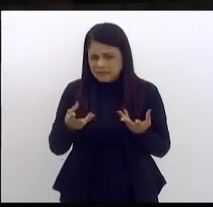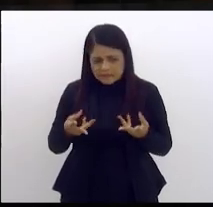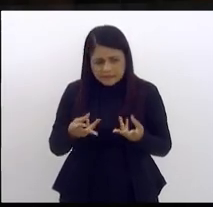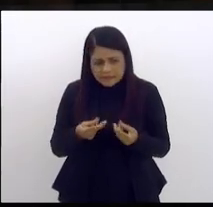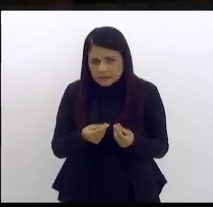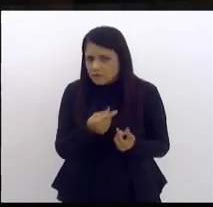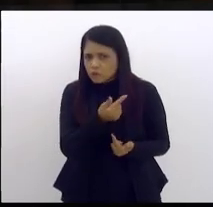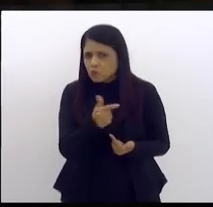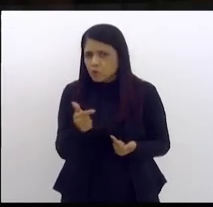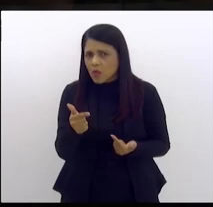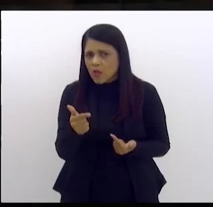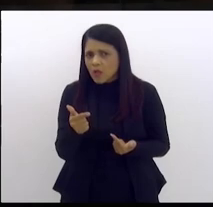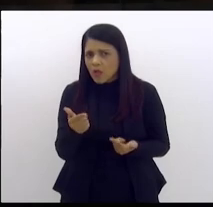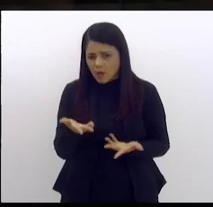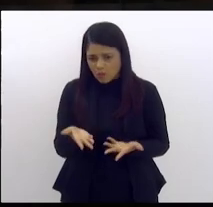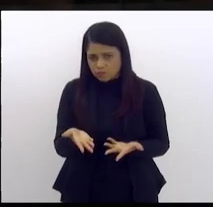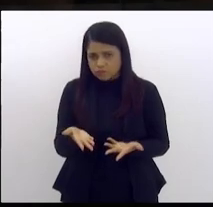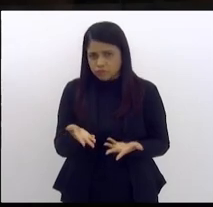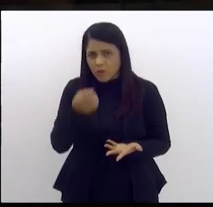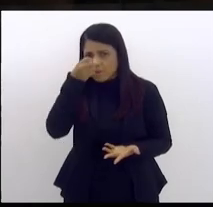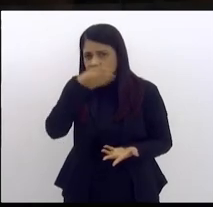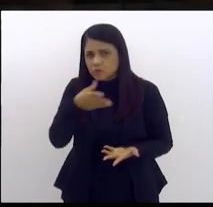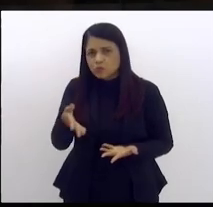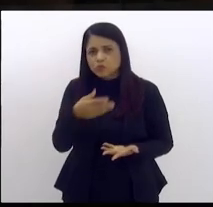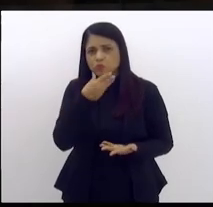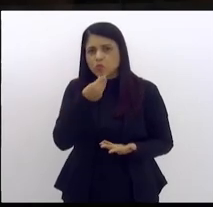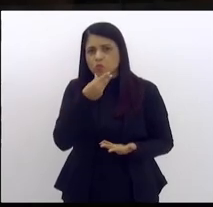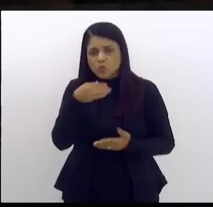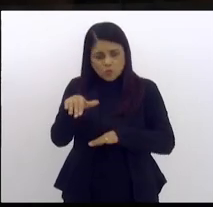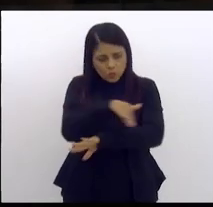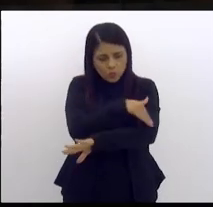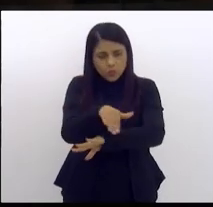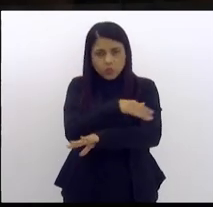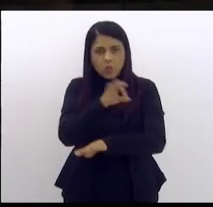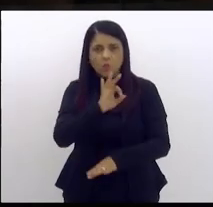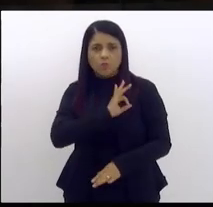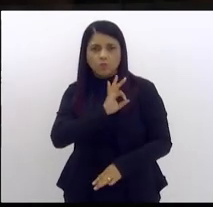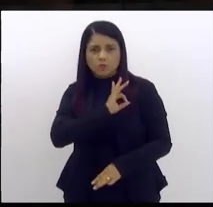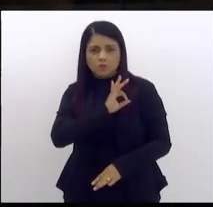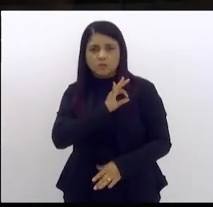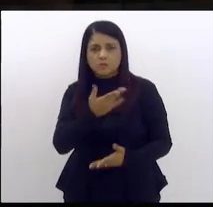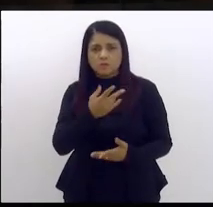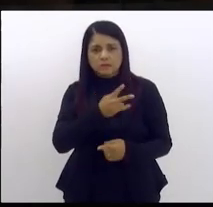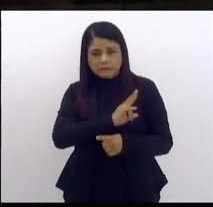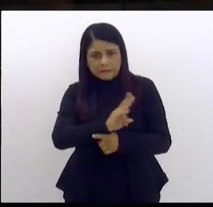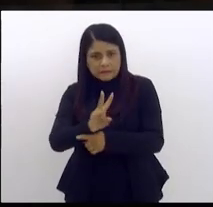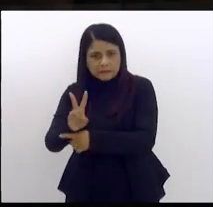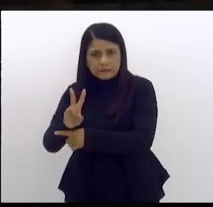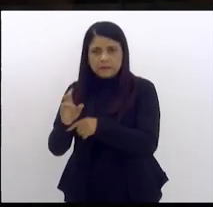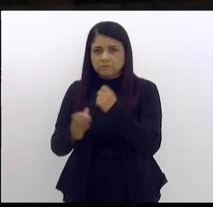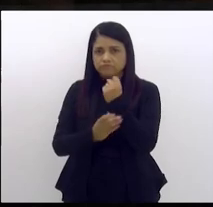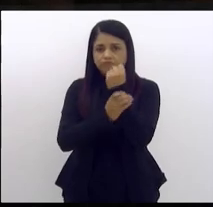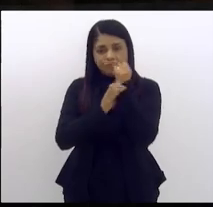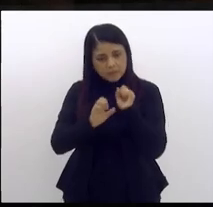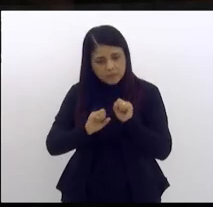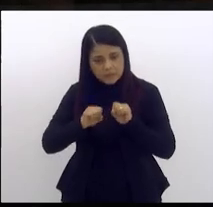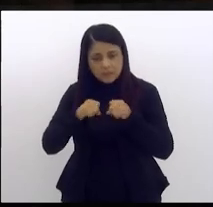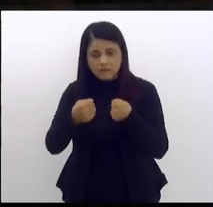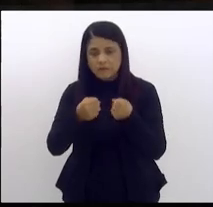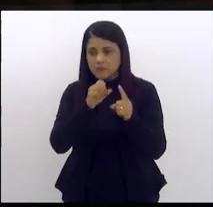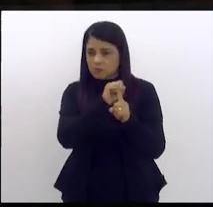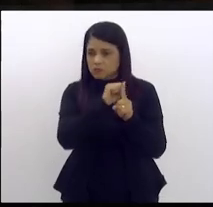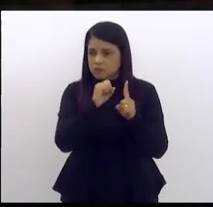situação esdrúxula sujeito tá na rua né em tese defendendo a